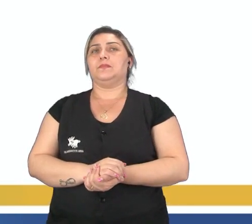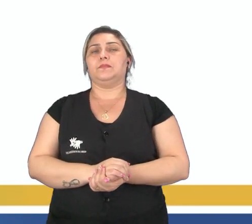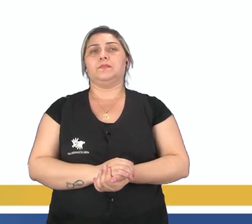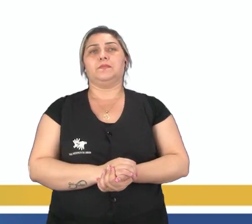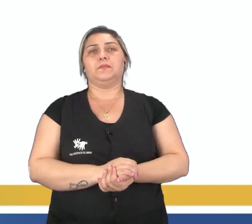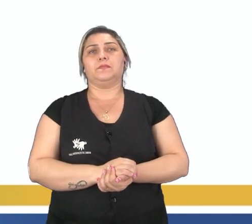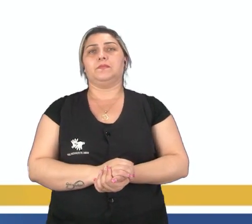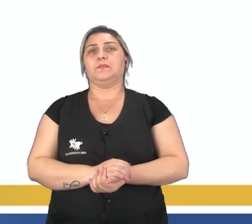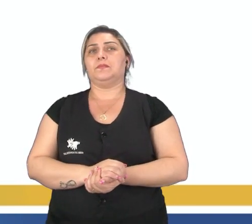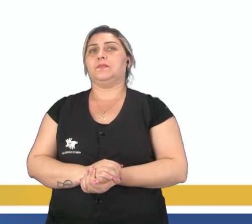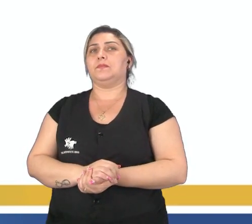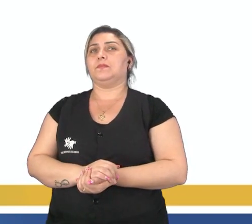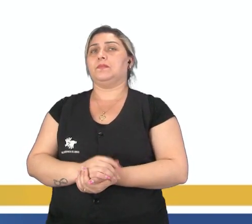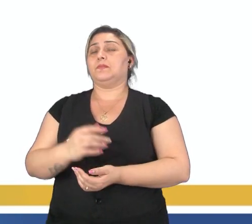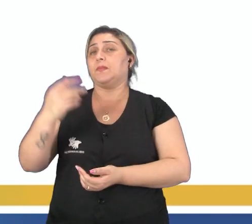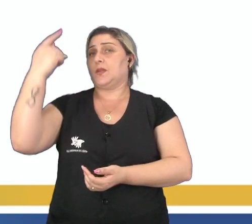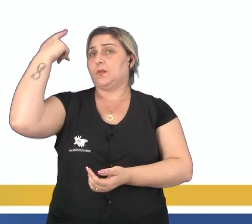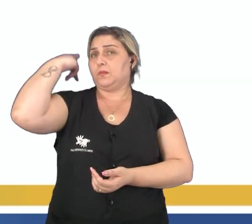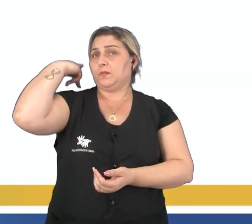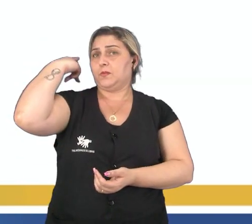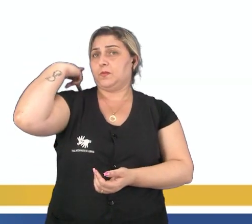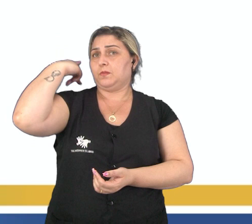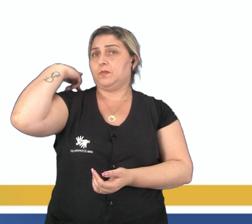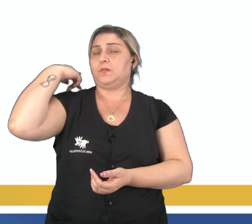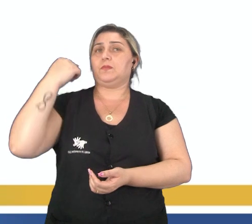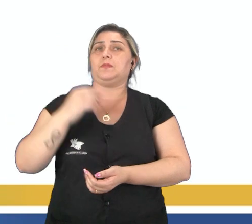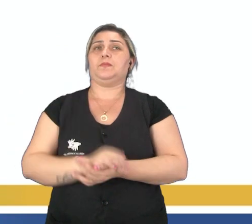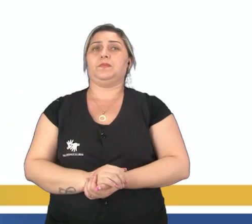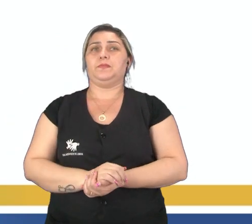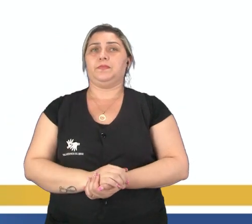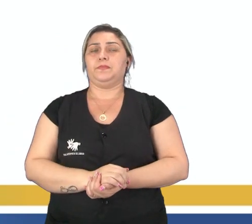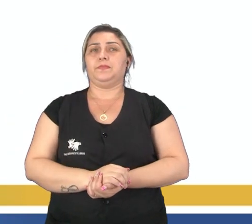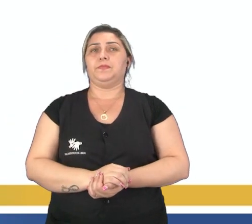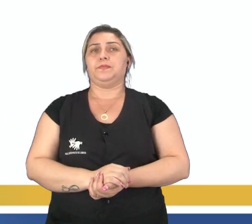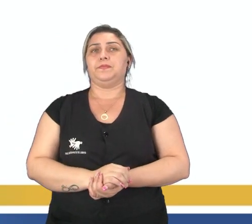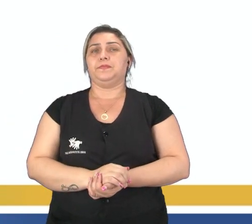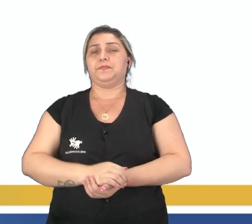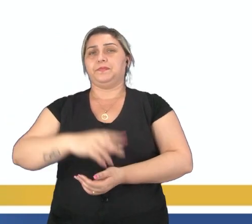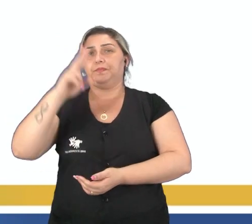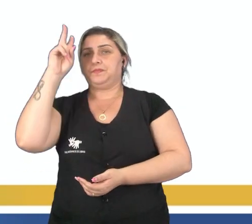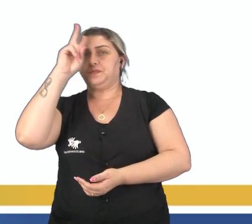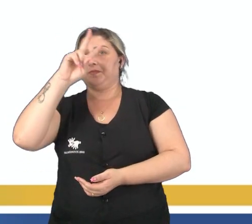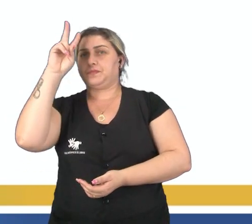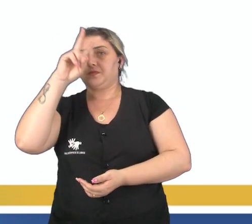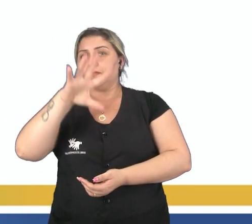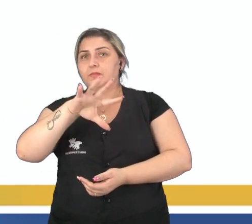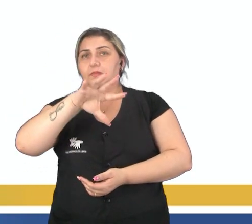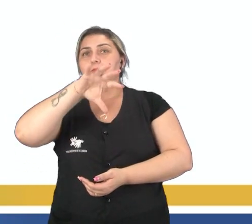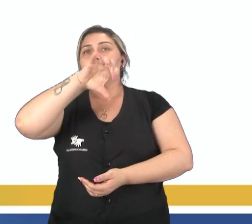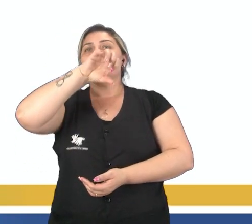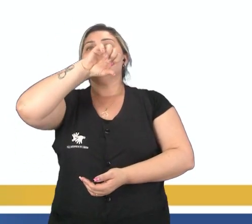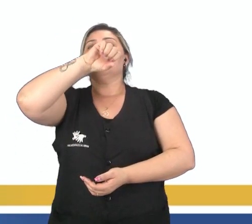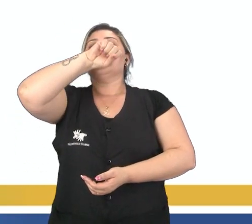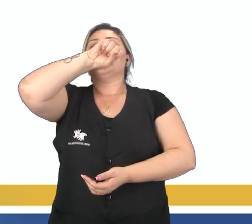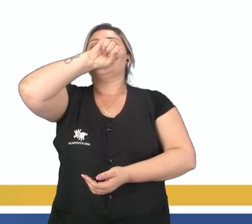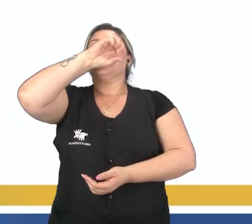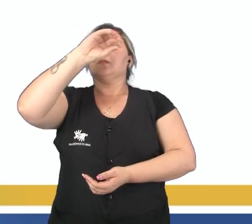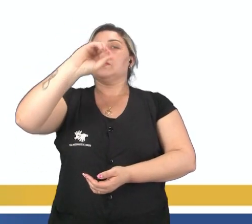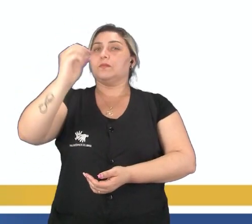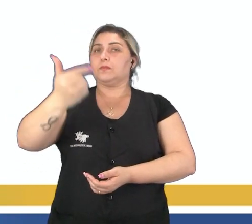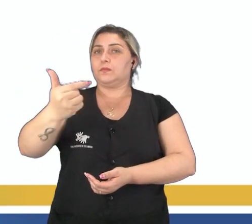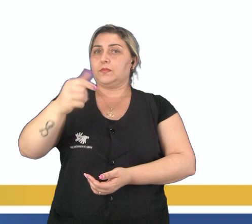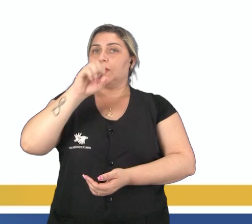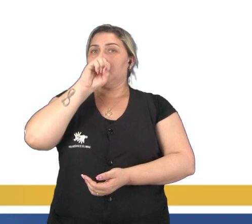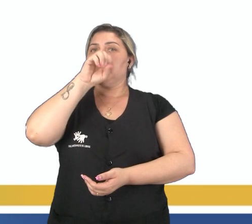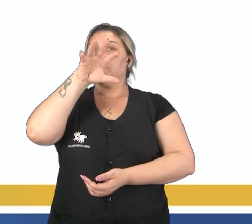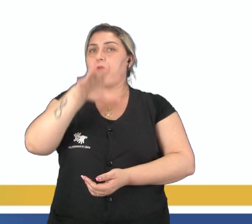Nesse caso, o primeiro órgão aí vai ser o pulmão. O pulmão, gente, lembra que a gente vai respirar o oxigênio,